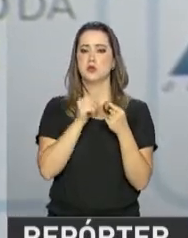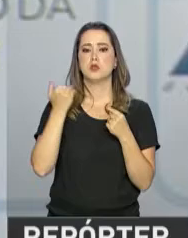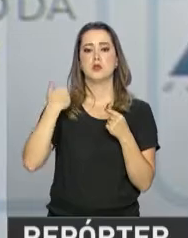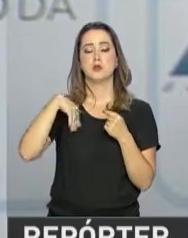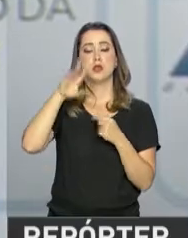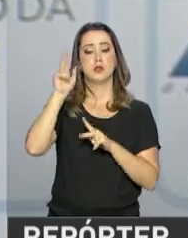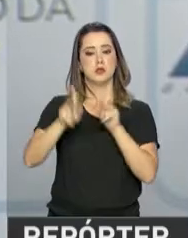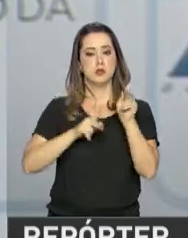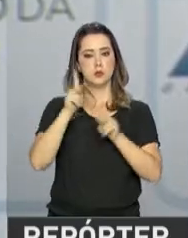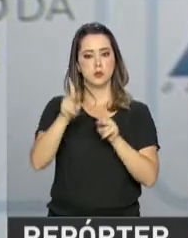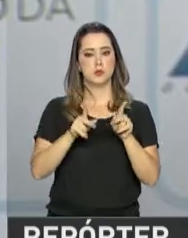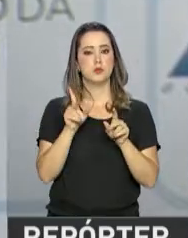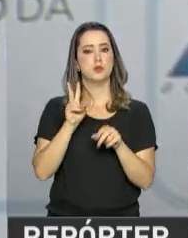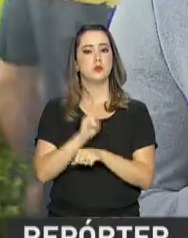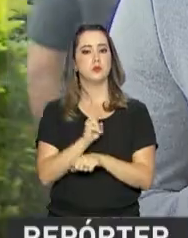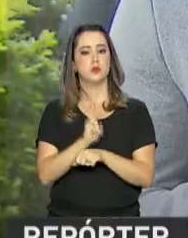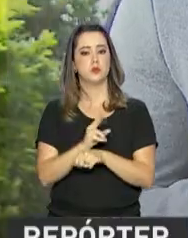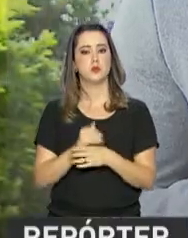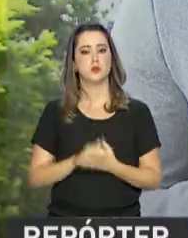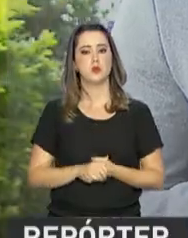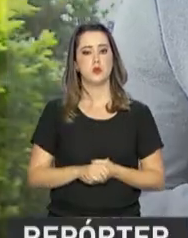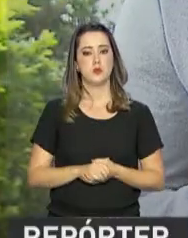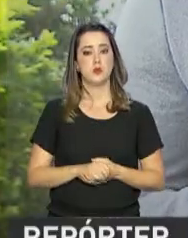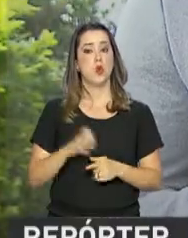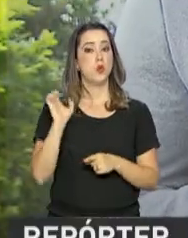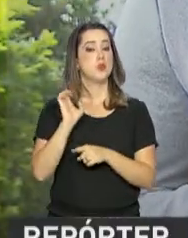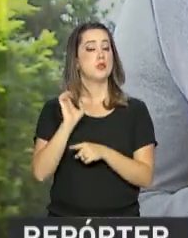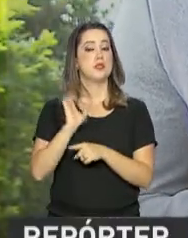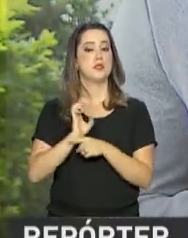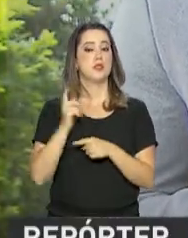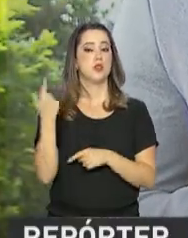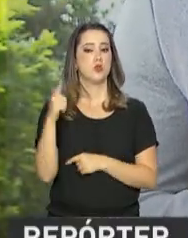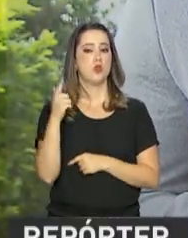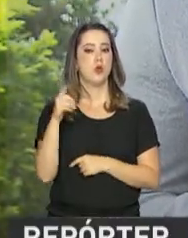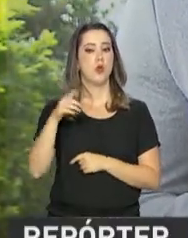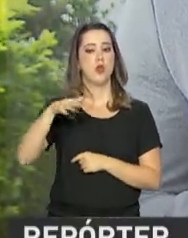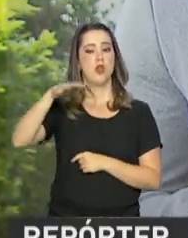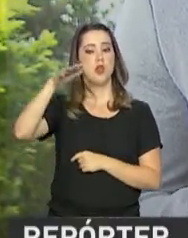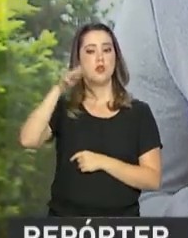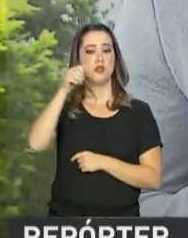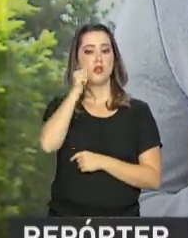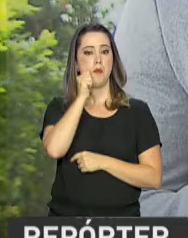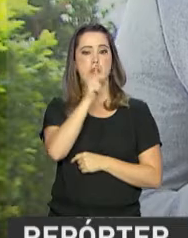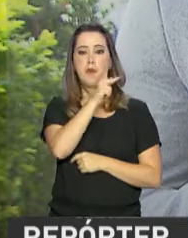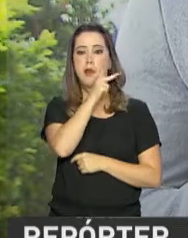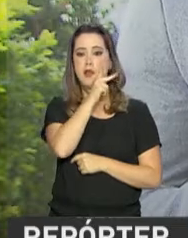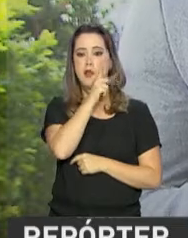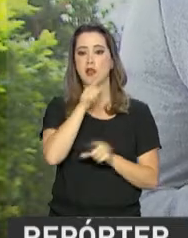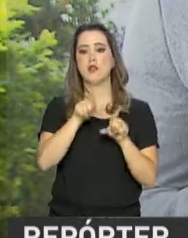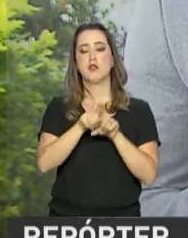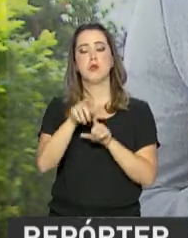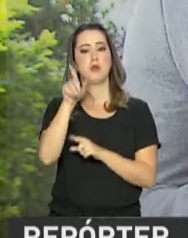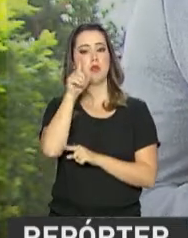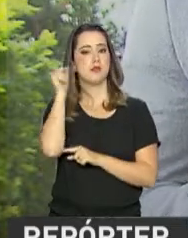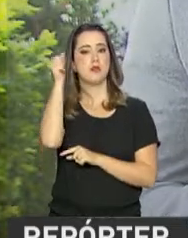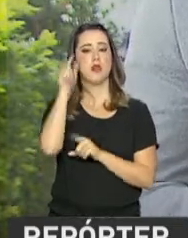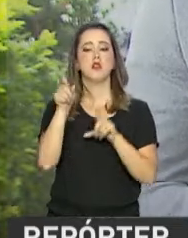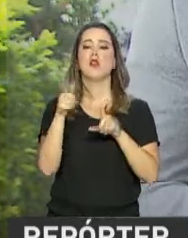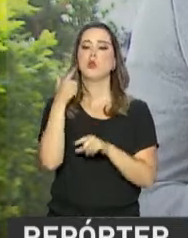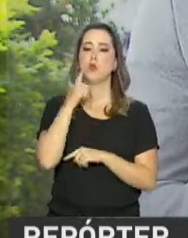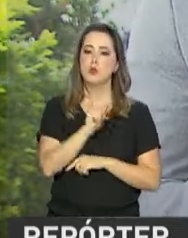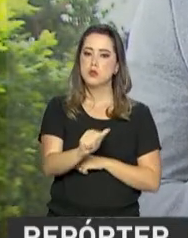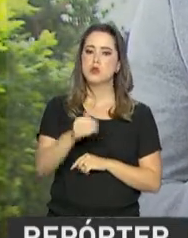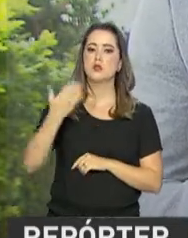população devidamente protegida os estados de goiás amapá e ceará atingiram a meta de vacinação ou